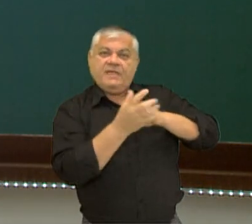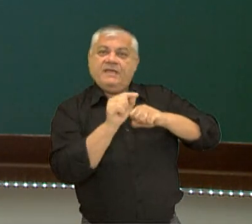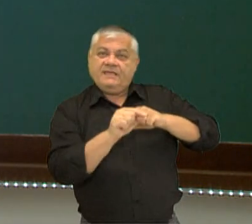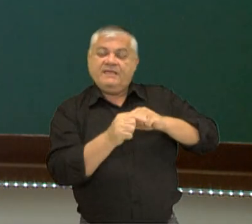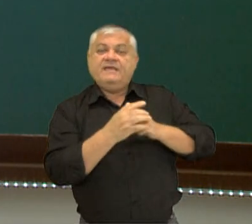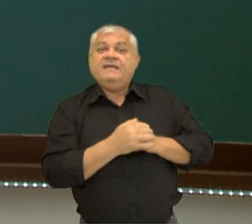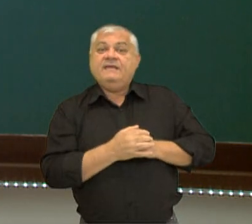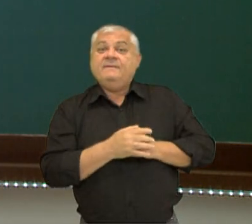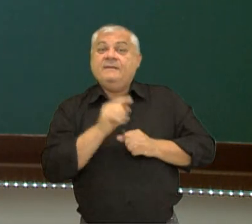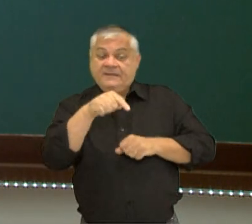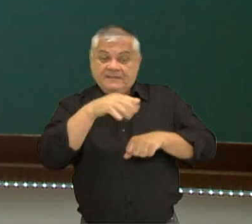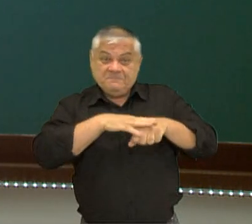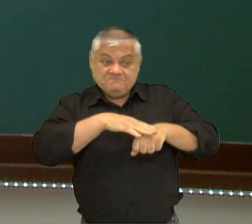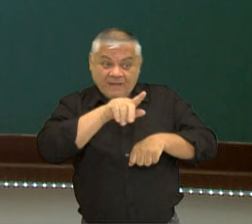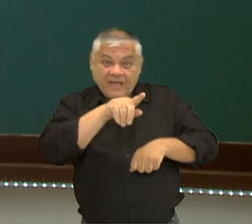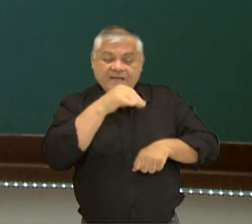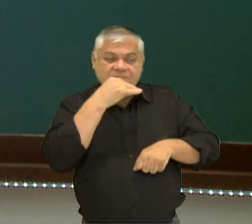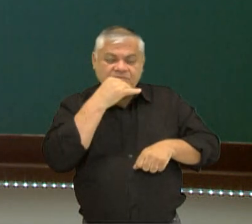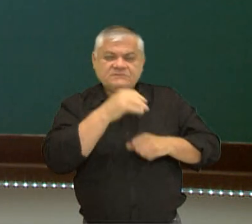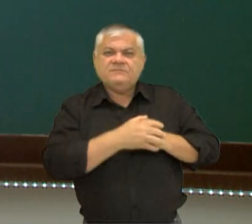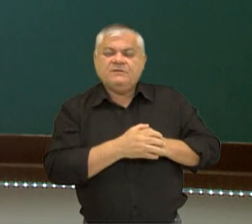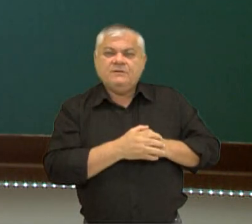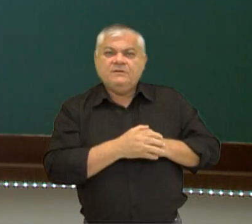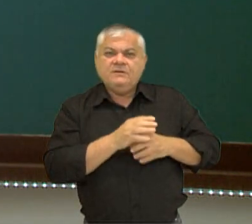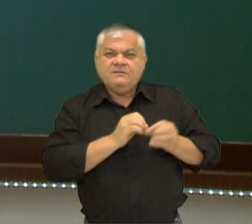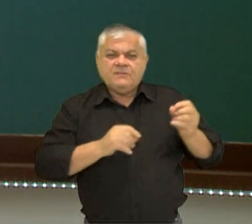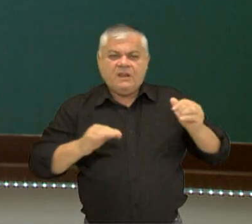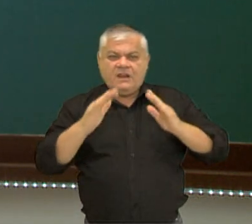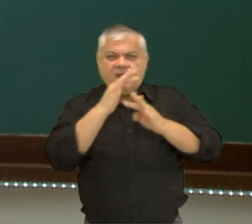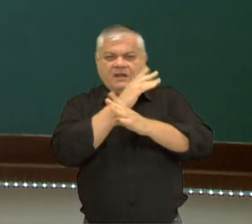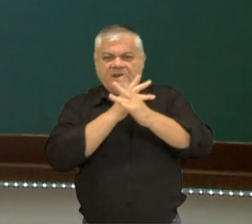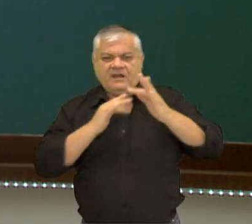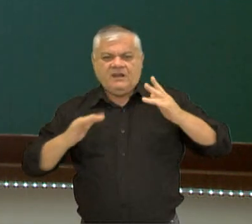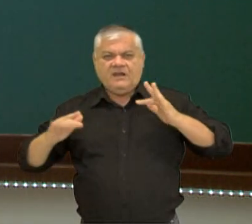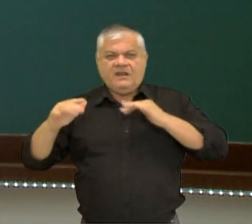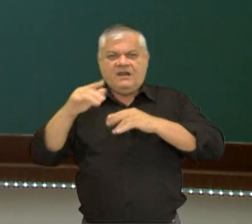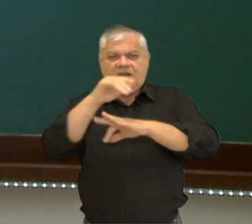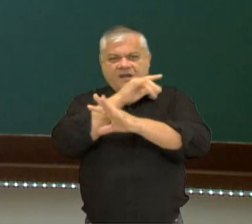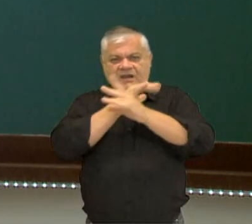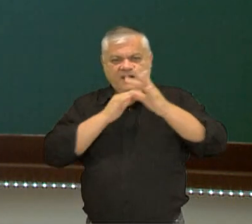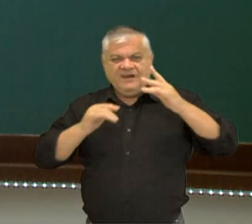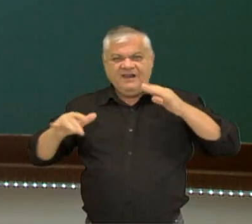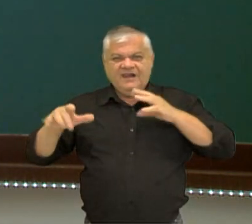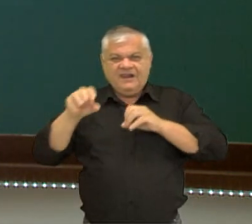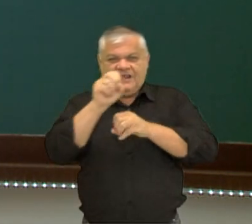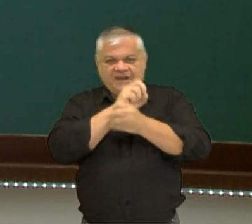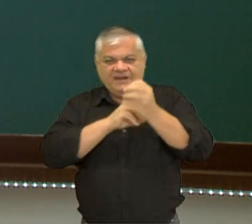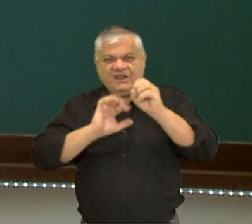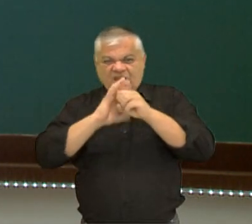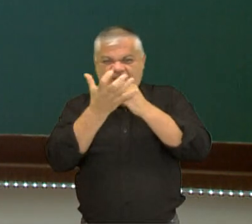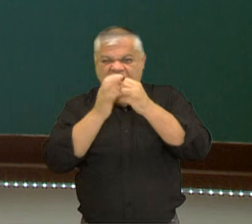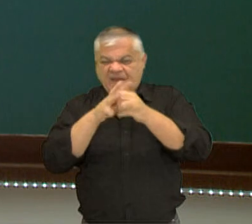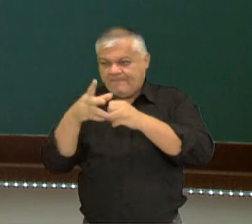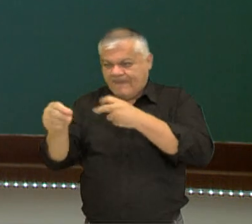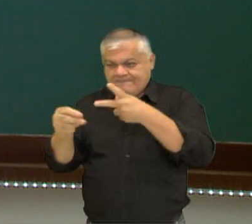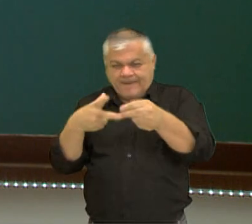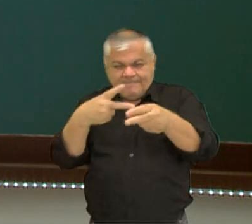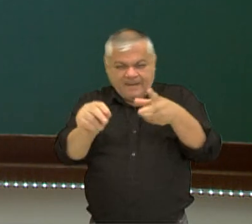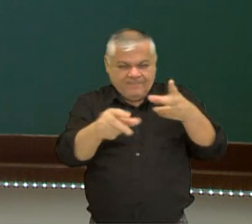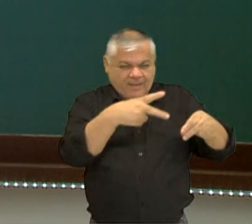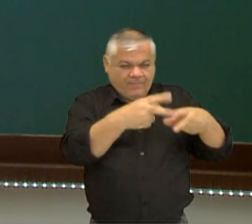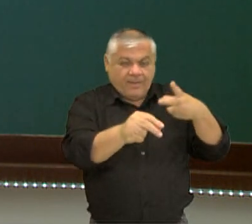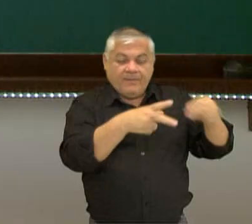que quanto mais esse vírus circula entre as pessoas, quanto mais pessoas ele infecta,